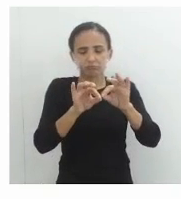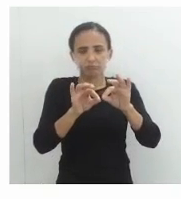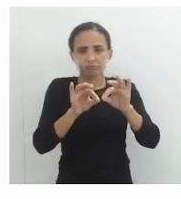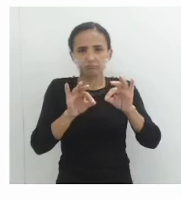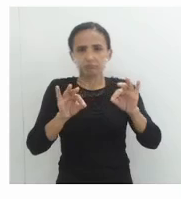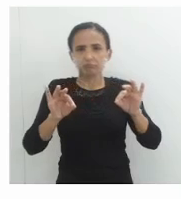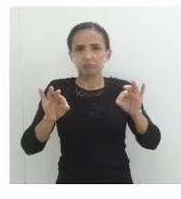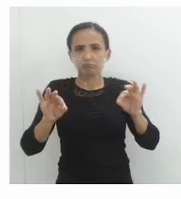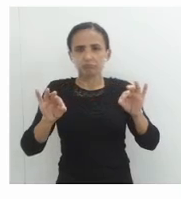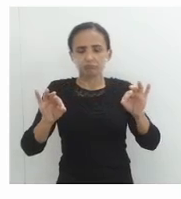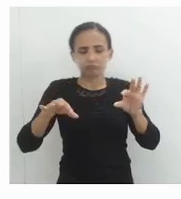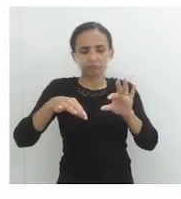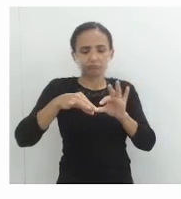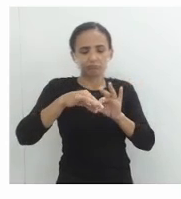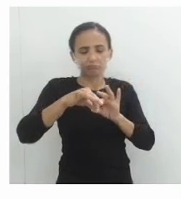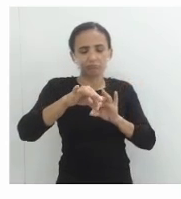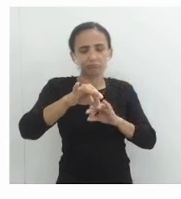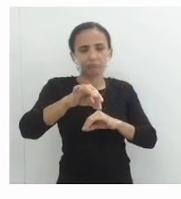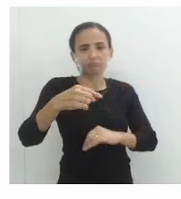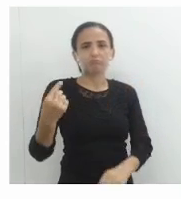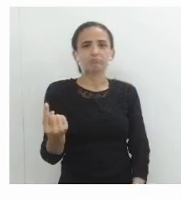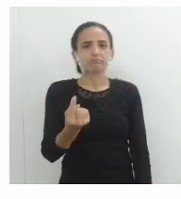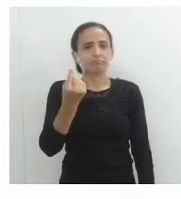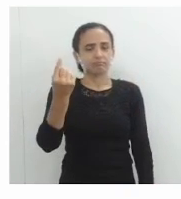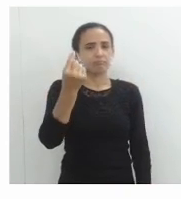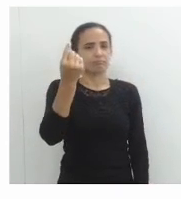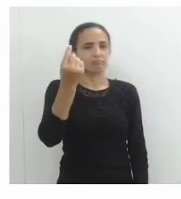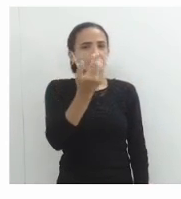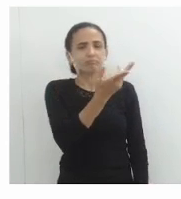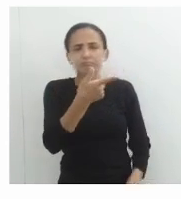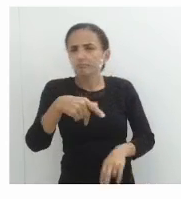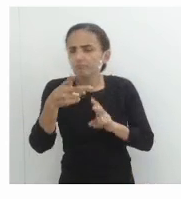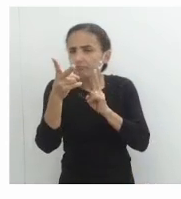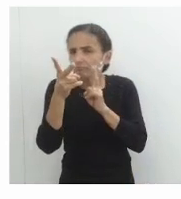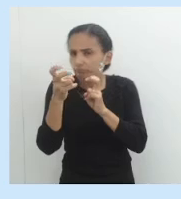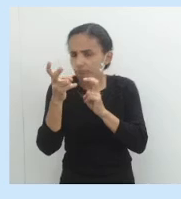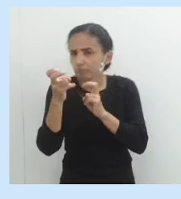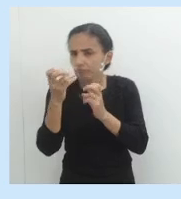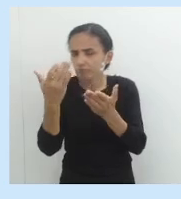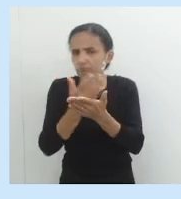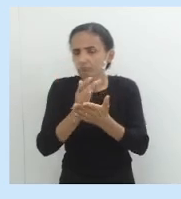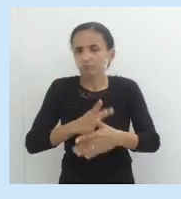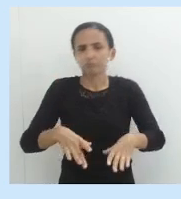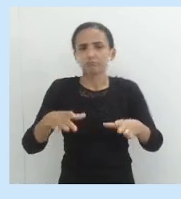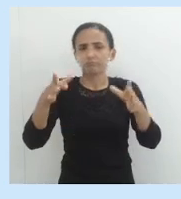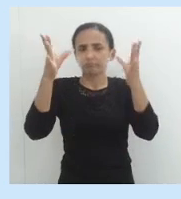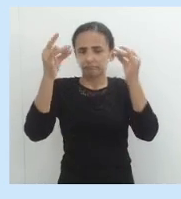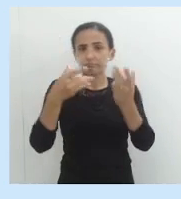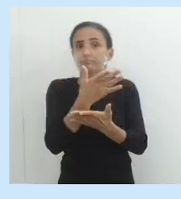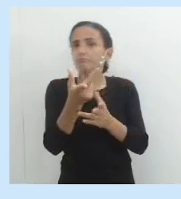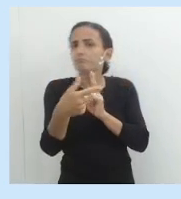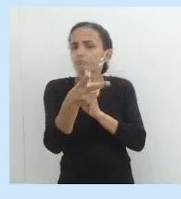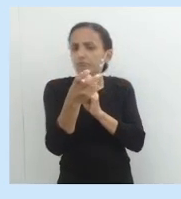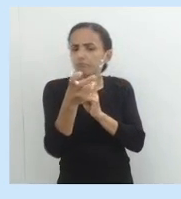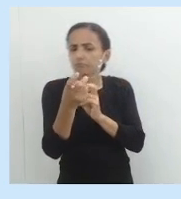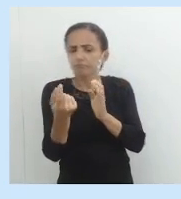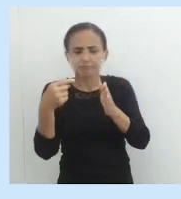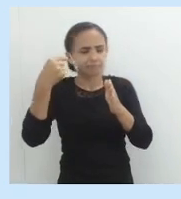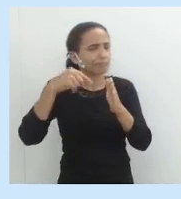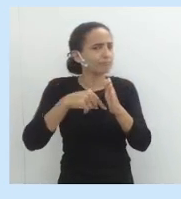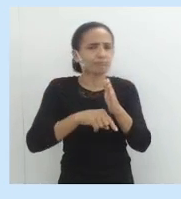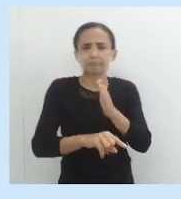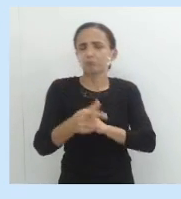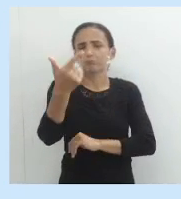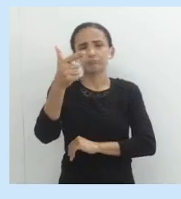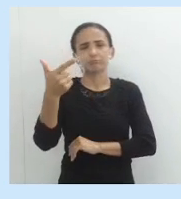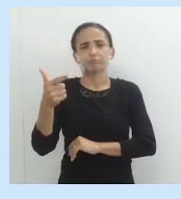só a largura e a altura do mundo, para criar novas perspectivas. Então, assim, você tinha a sensação, né, de profundidade numa